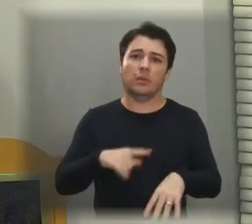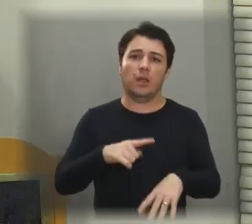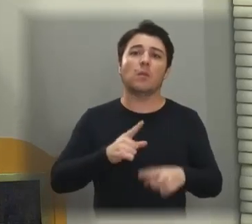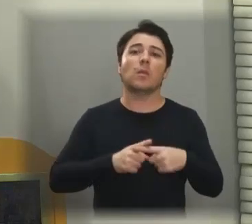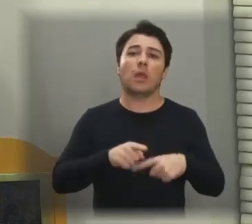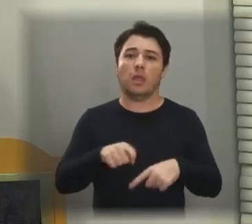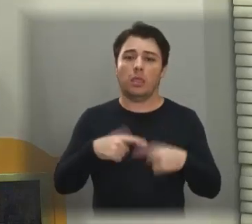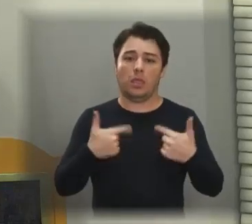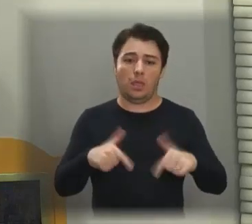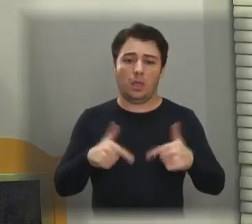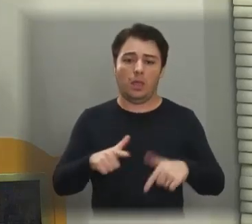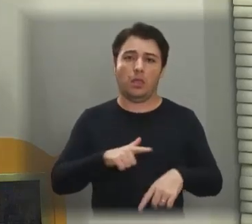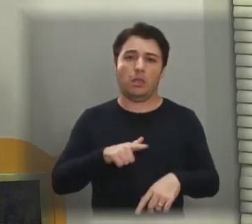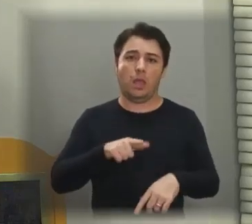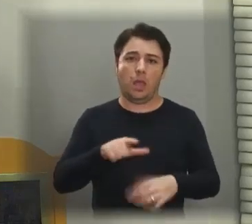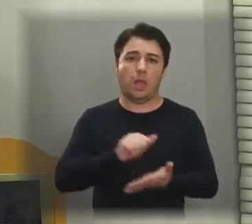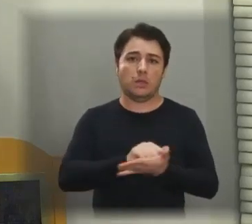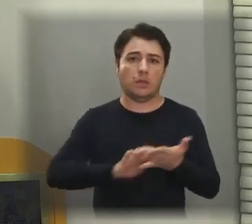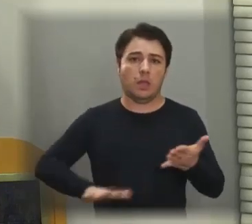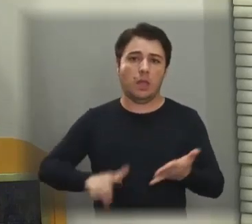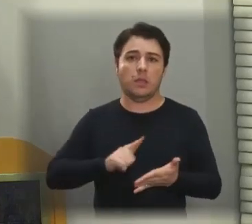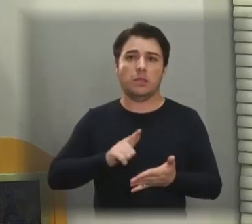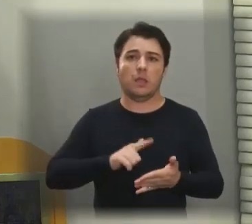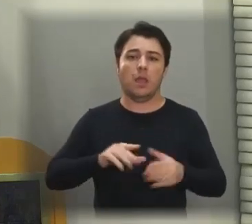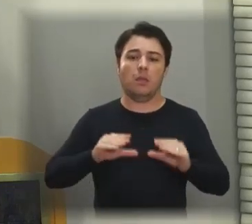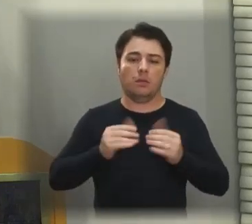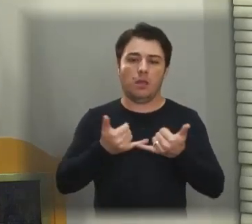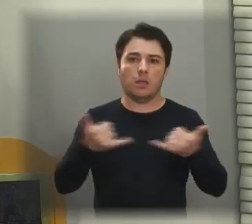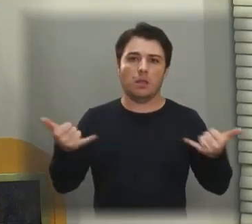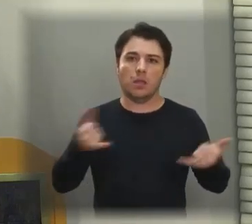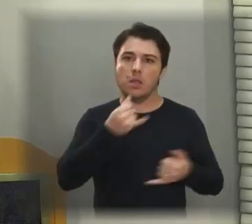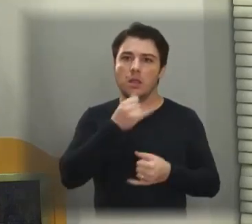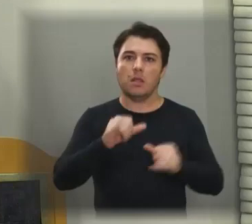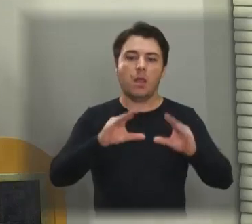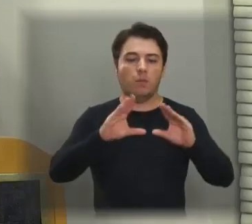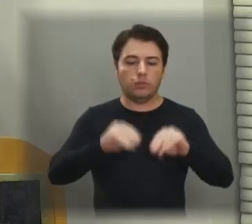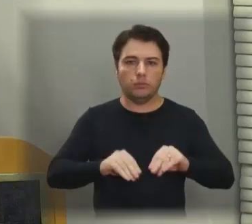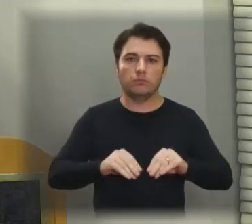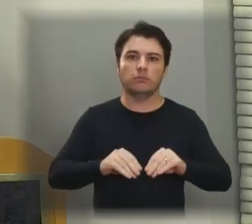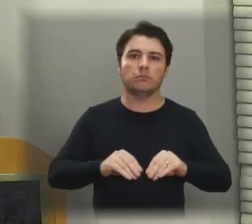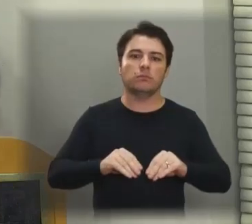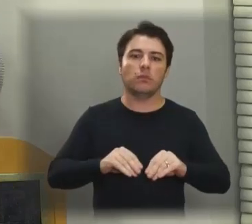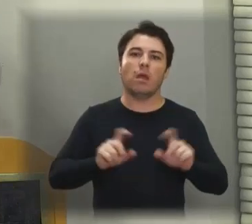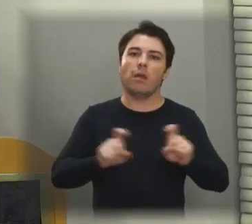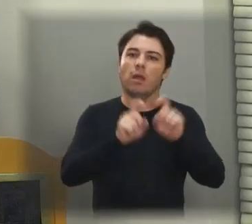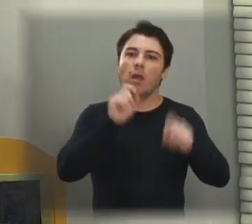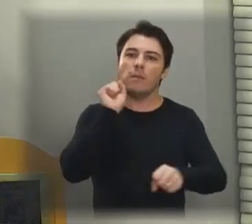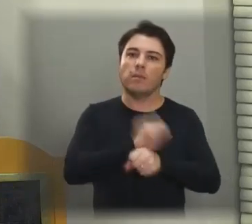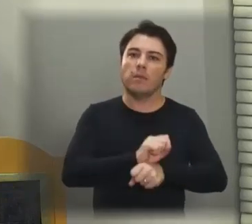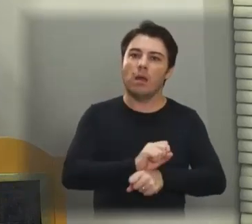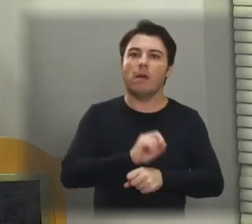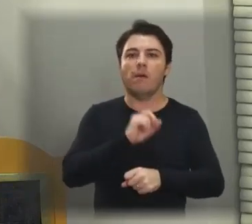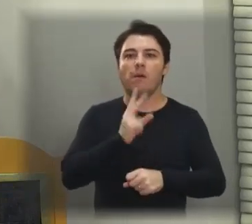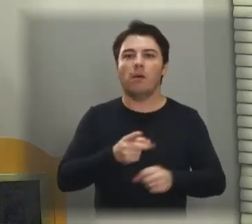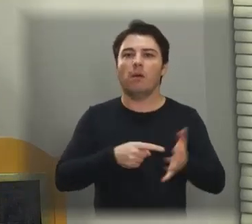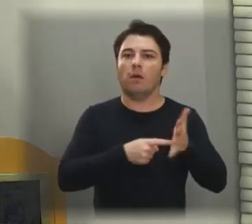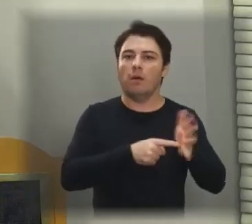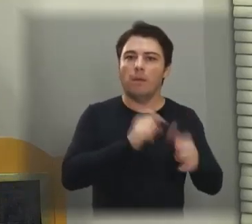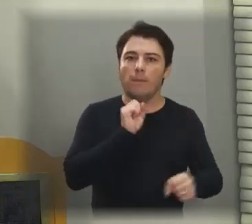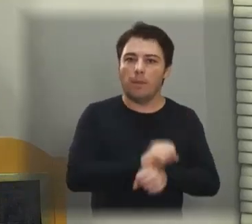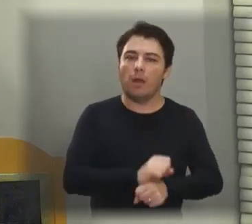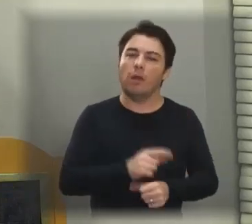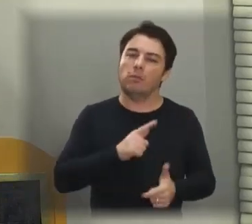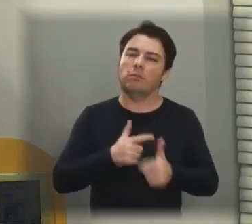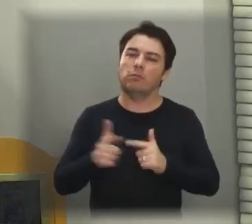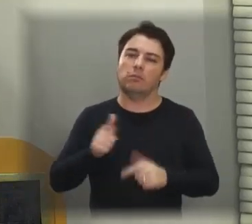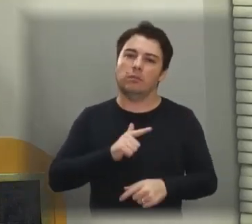tá trabalhando às vezes ele tá com alguma atividade esse pisca tira energia por 5 segundos seja para um computador para uma máquina para então